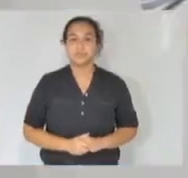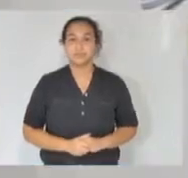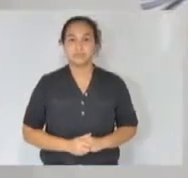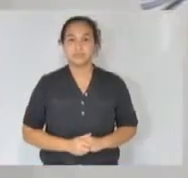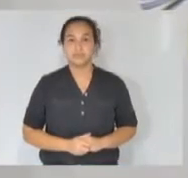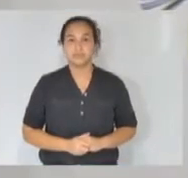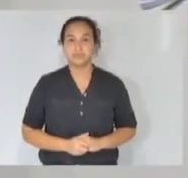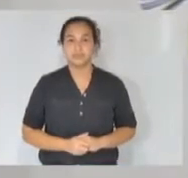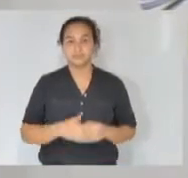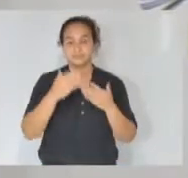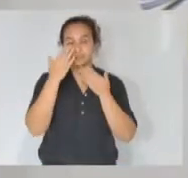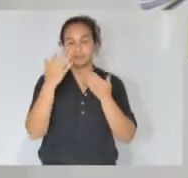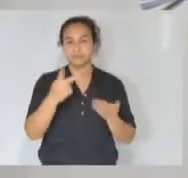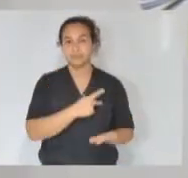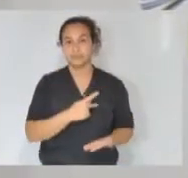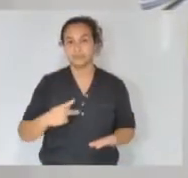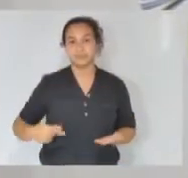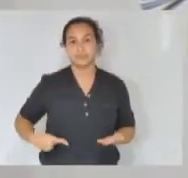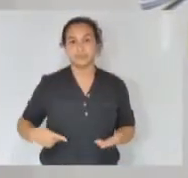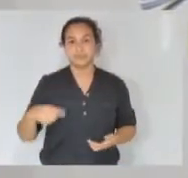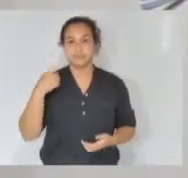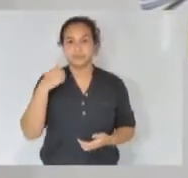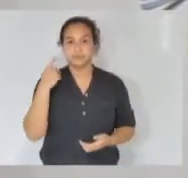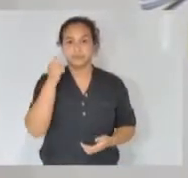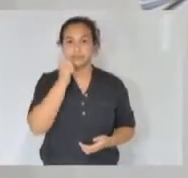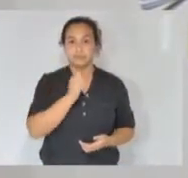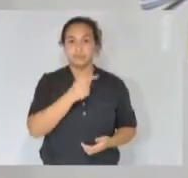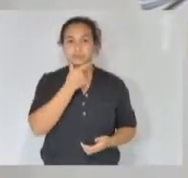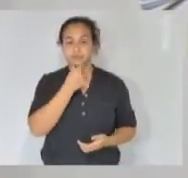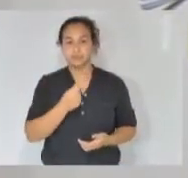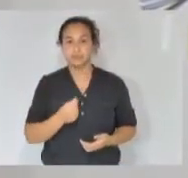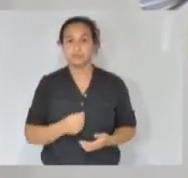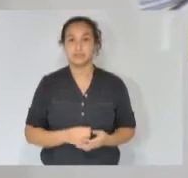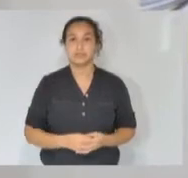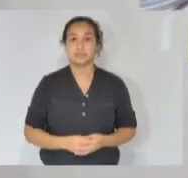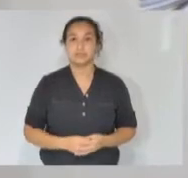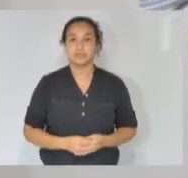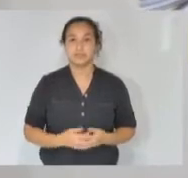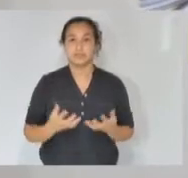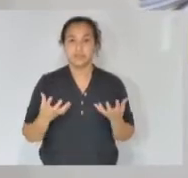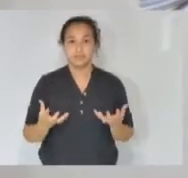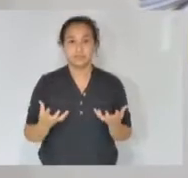Muito obrigado, senhor presidente, senhoras deputadas, senhores deputados. Quero,